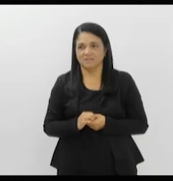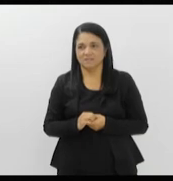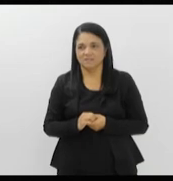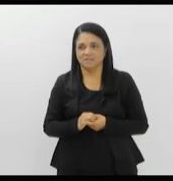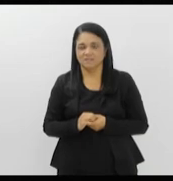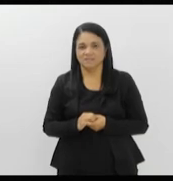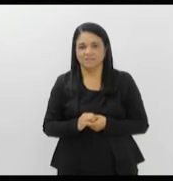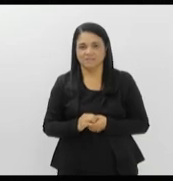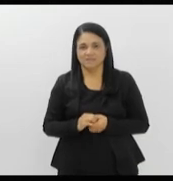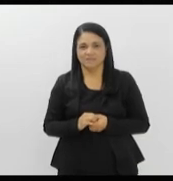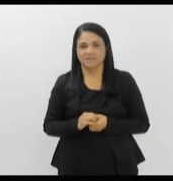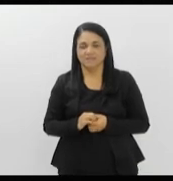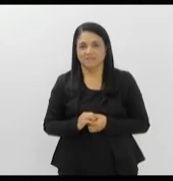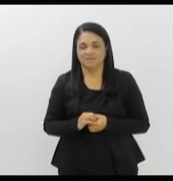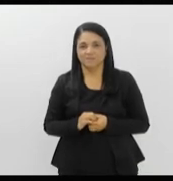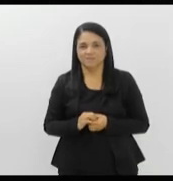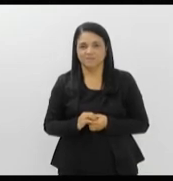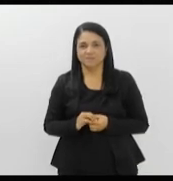uma fala